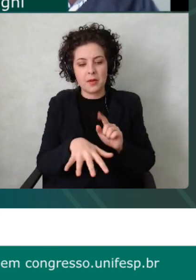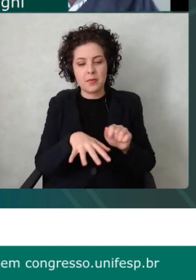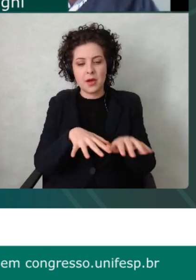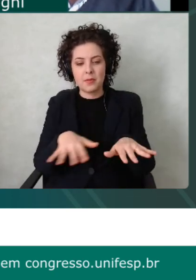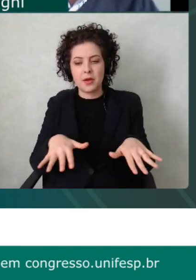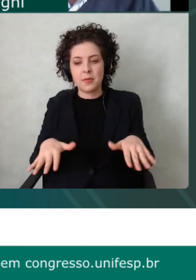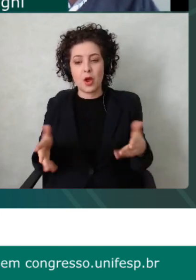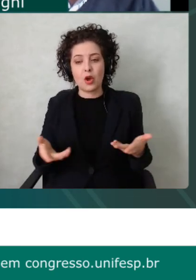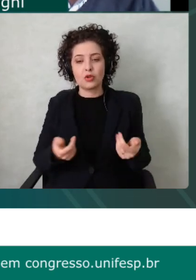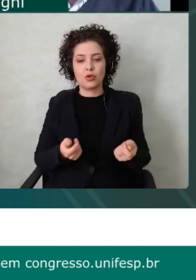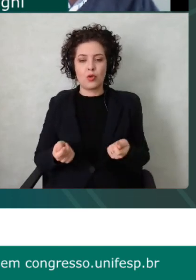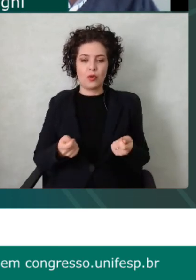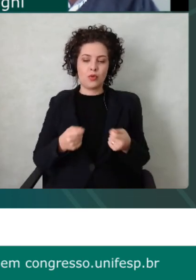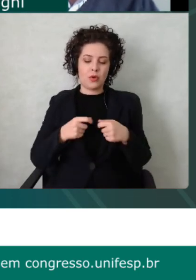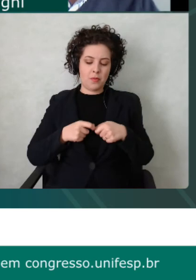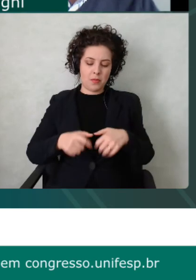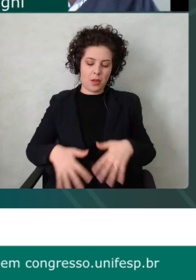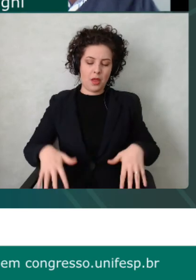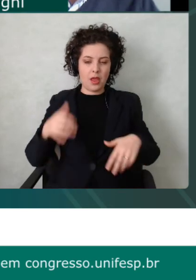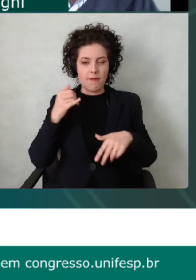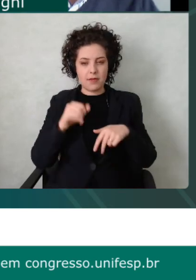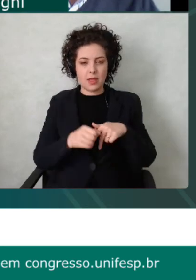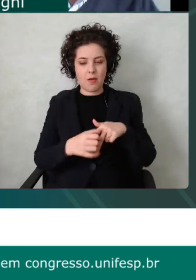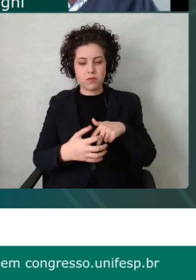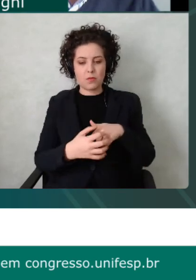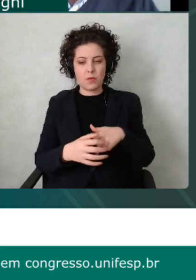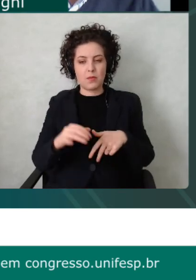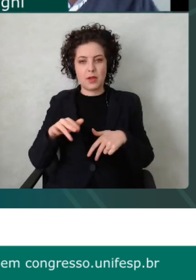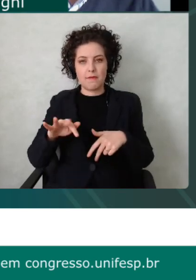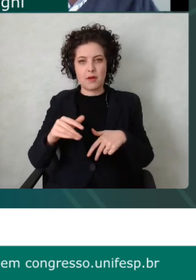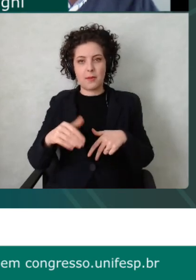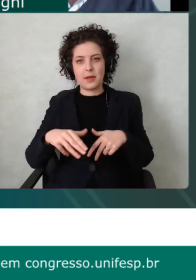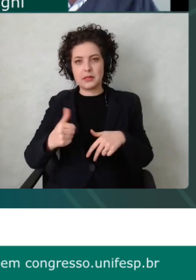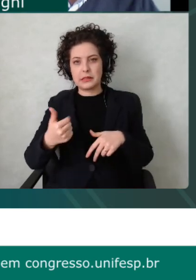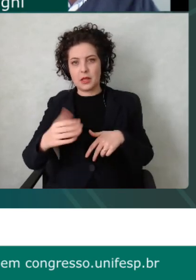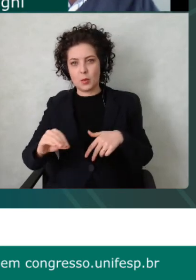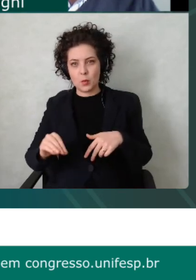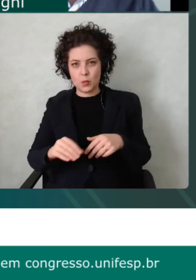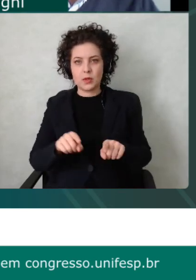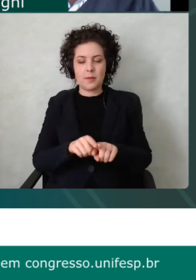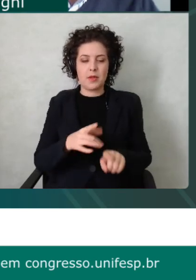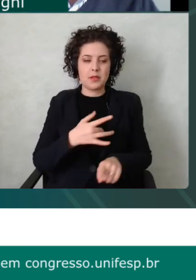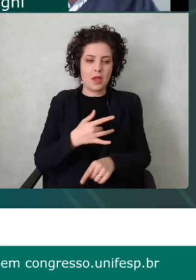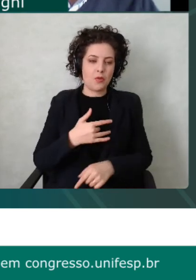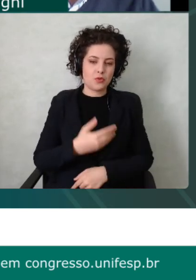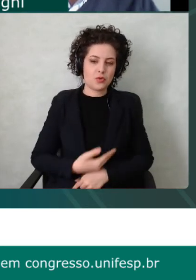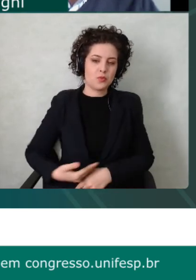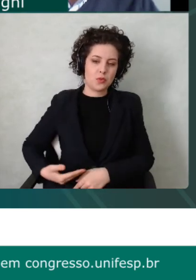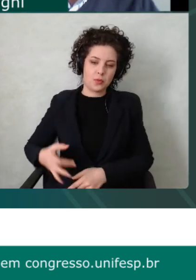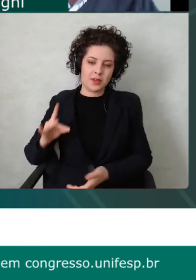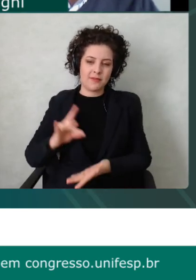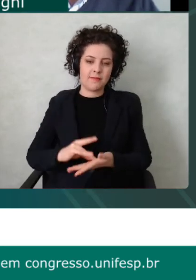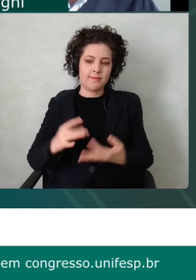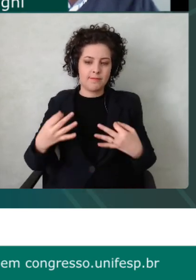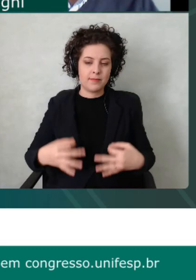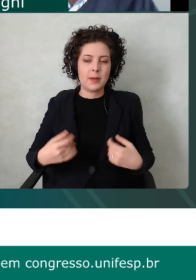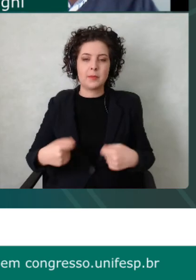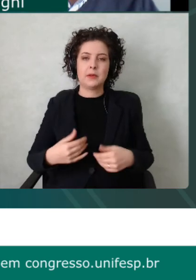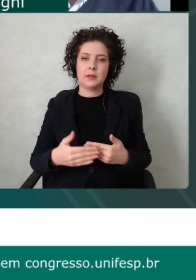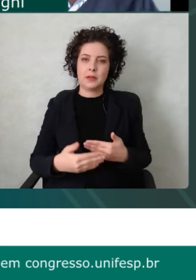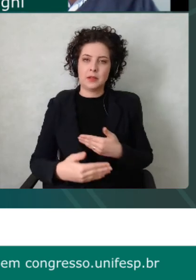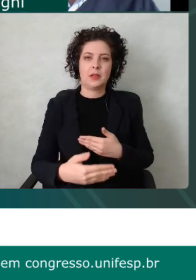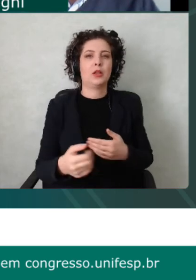da inflamação e no controle de saúde pública. A terapêutica efetiva contra o vírus demanda novos